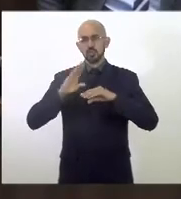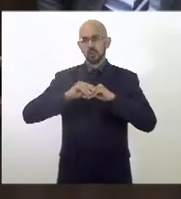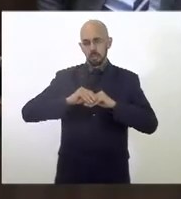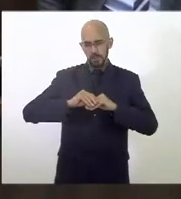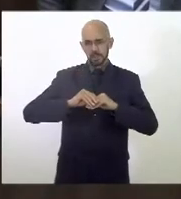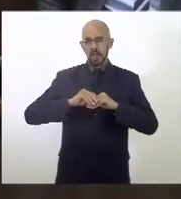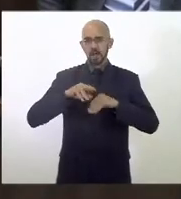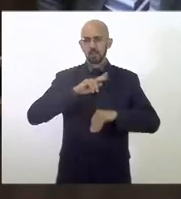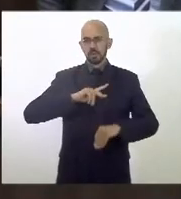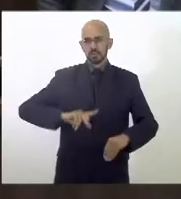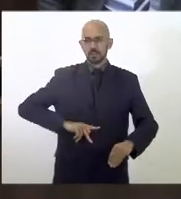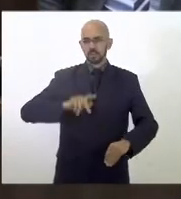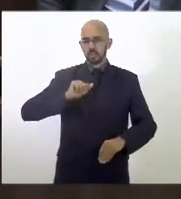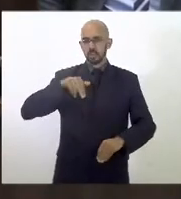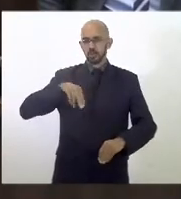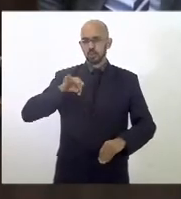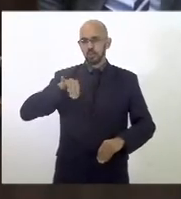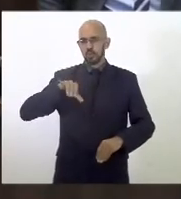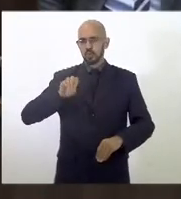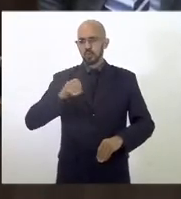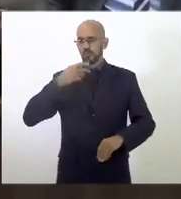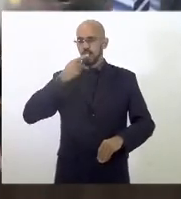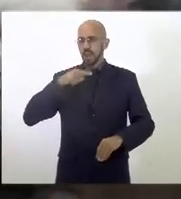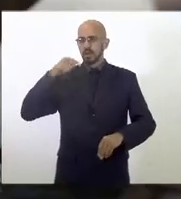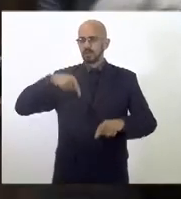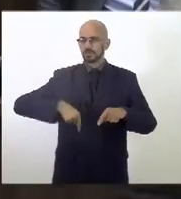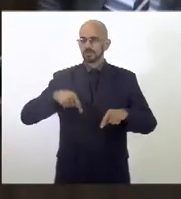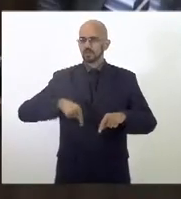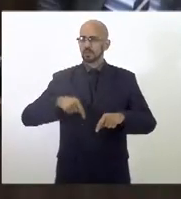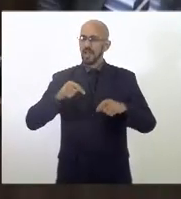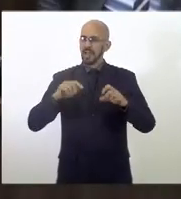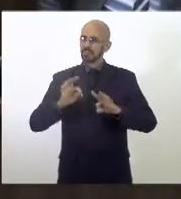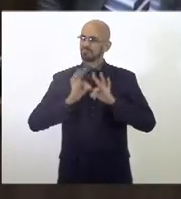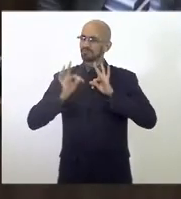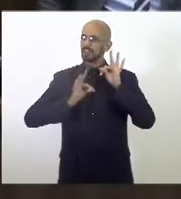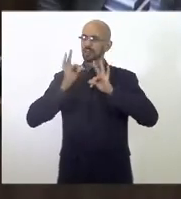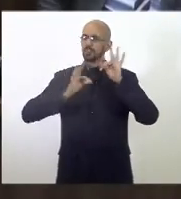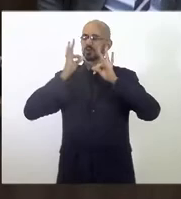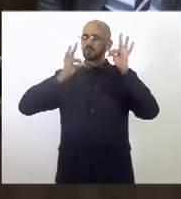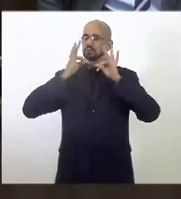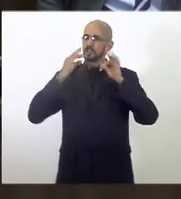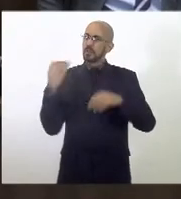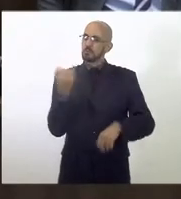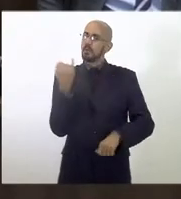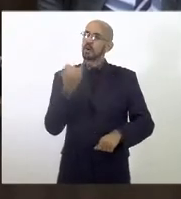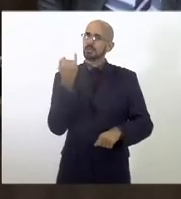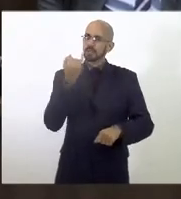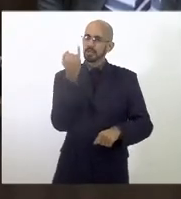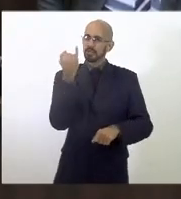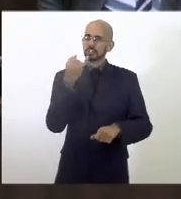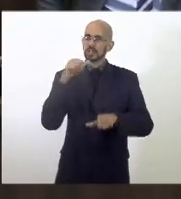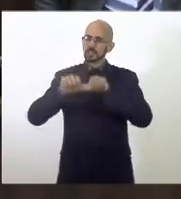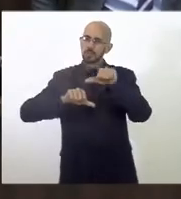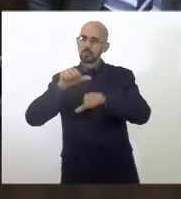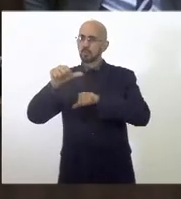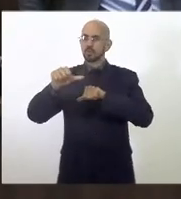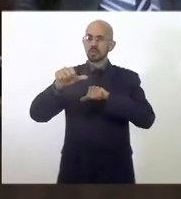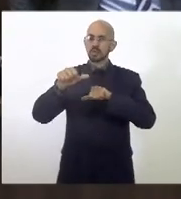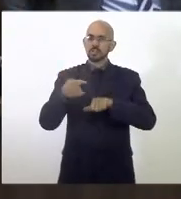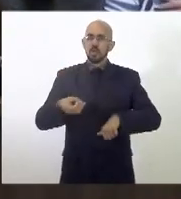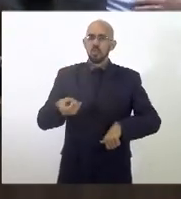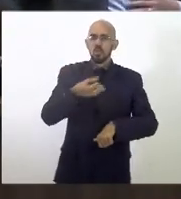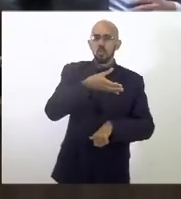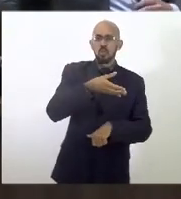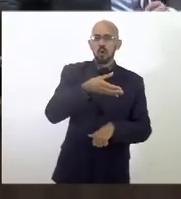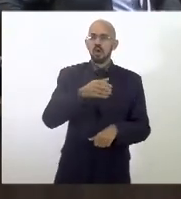na condução dessa modernidade dessa casa, da transição para esse novo lugar, não só moderno, inovador,